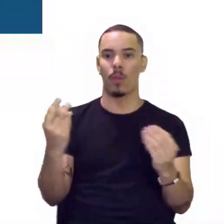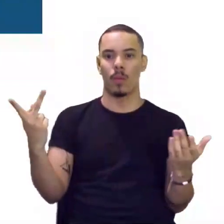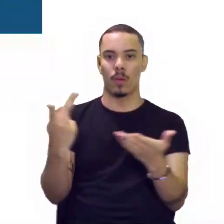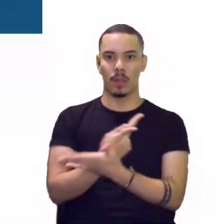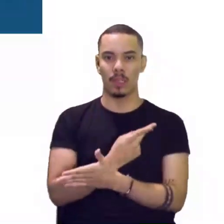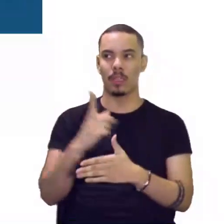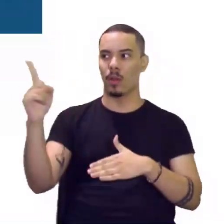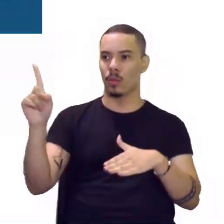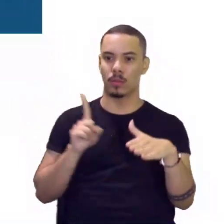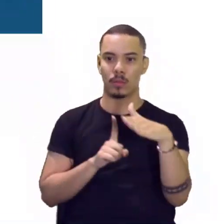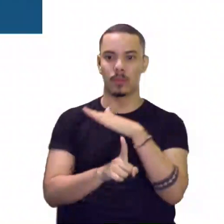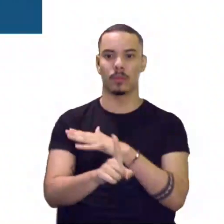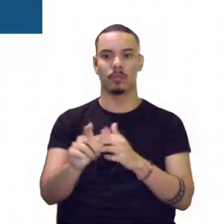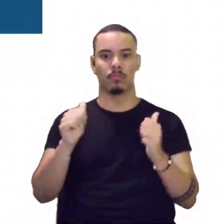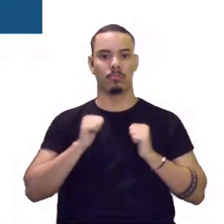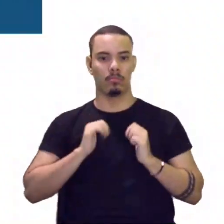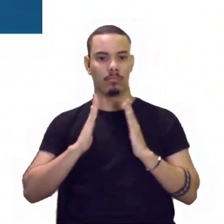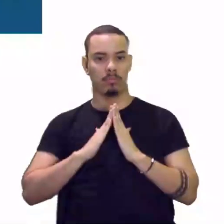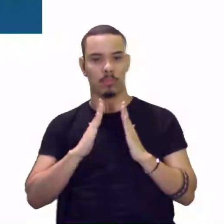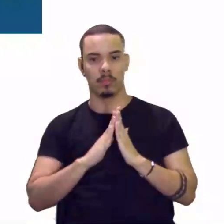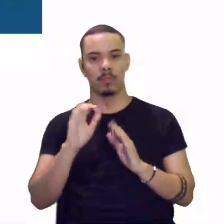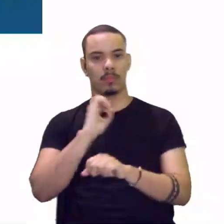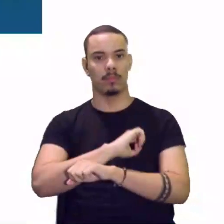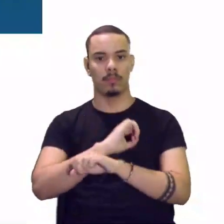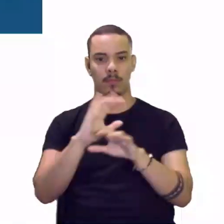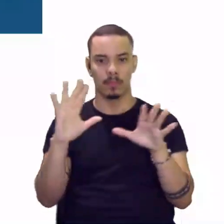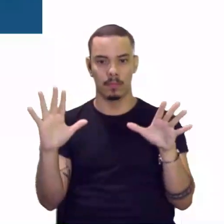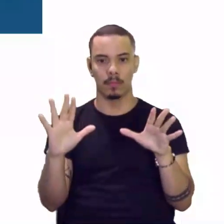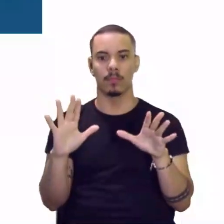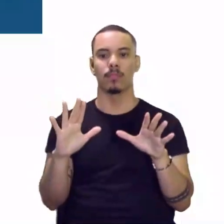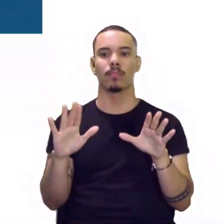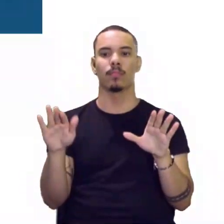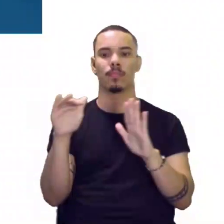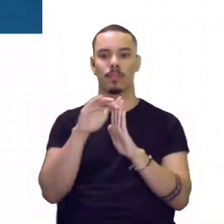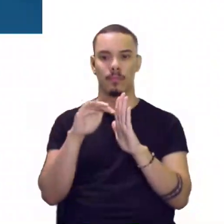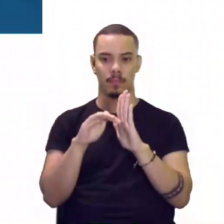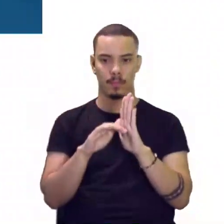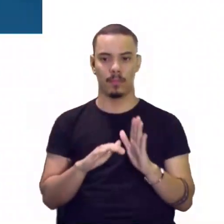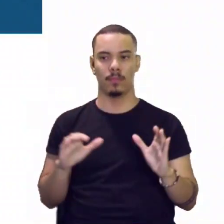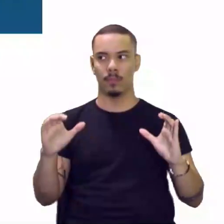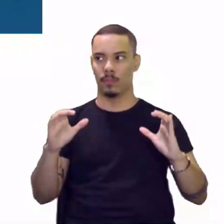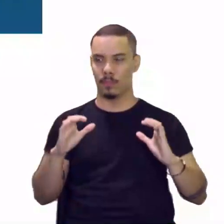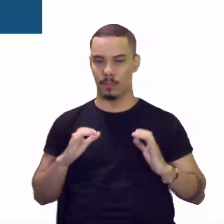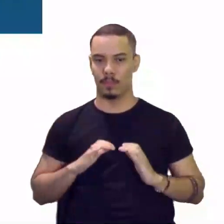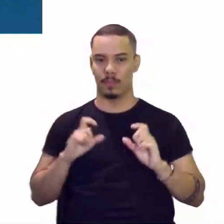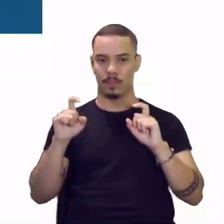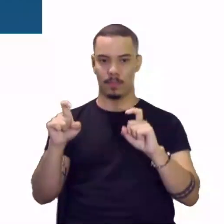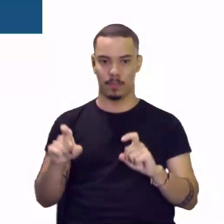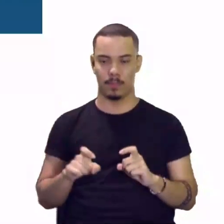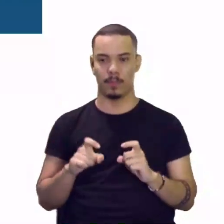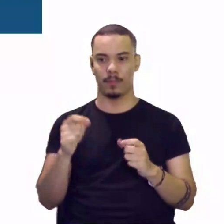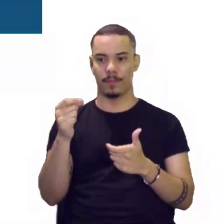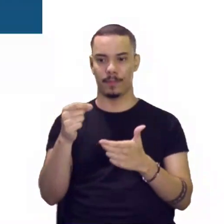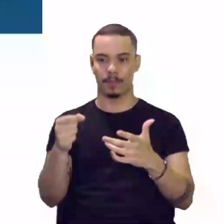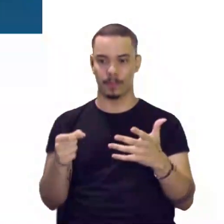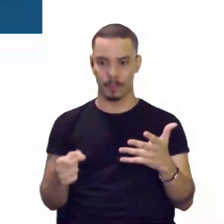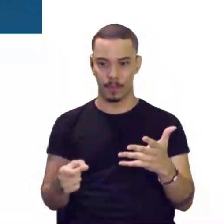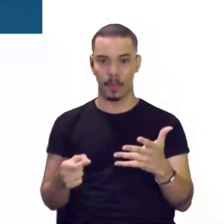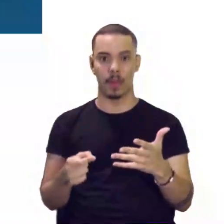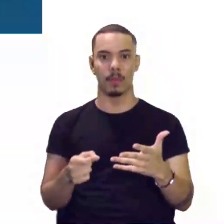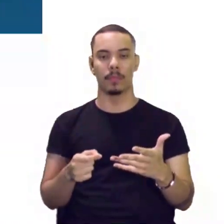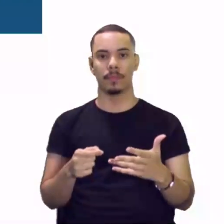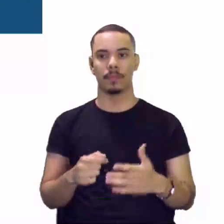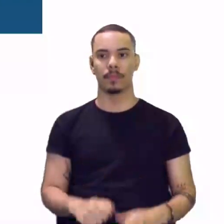nomadismo, sedentarismo, esclarecimento, obscurantismo, cidade, campo, entre outras.